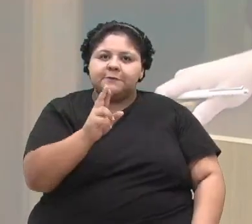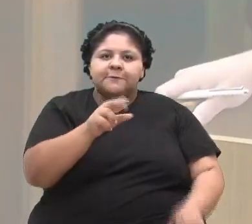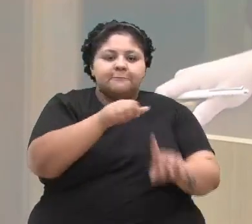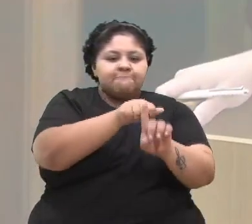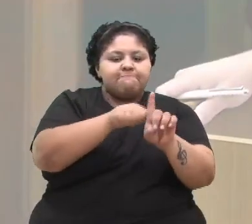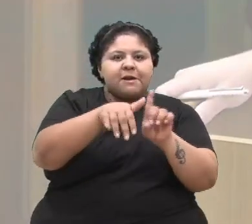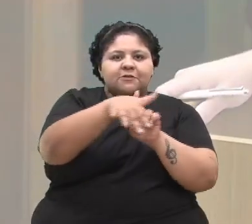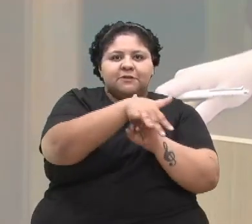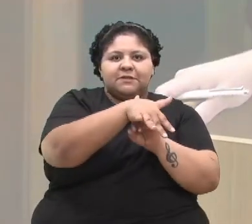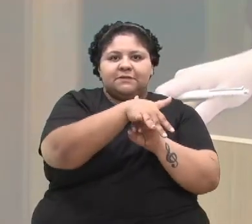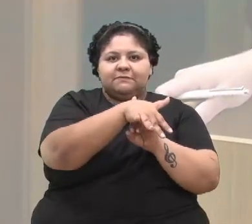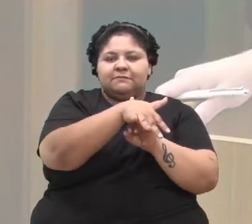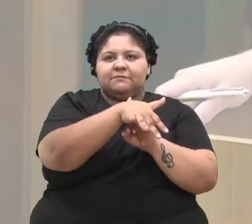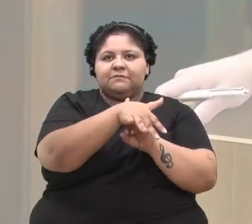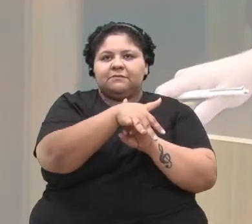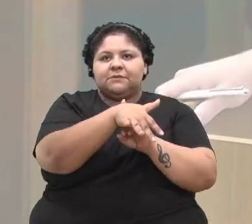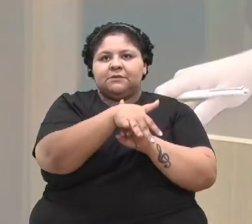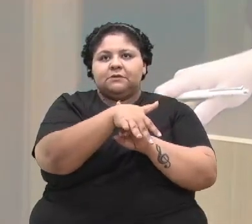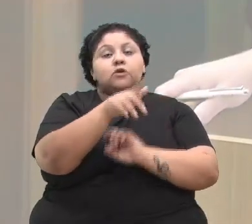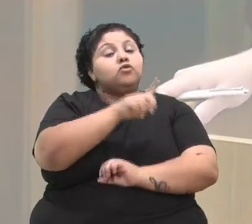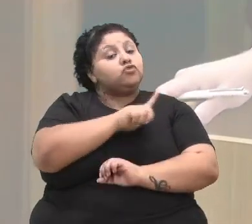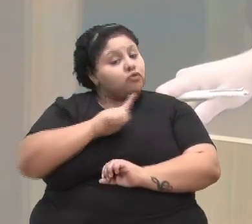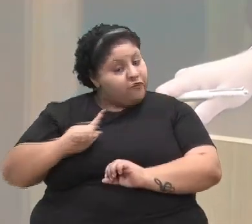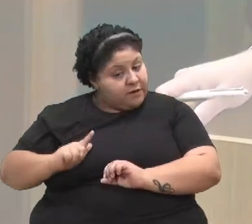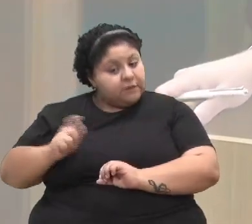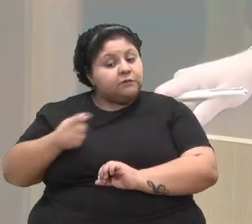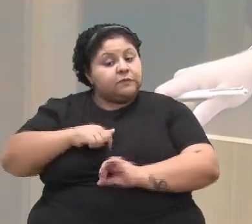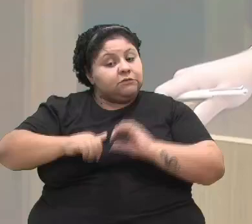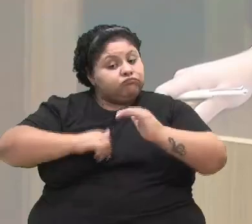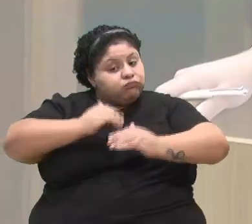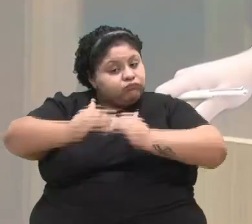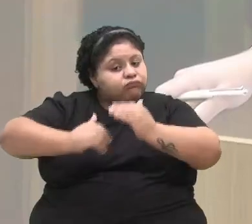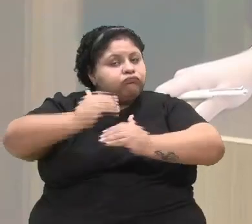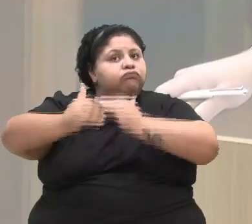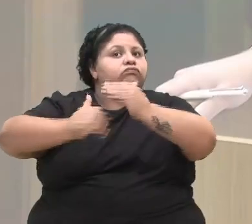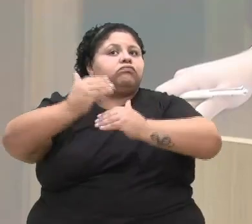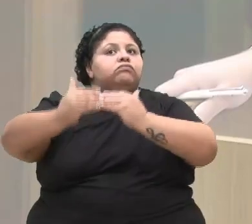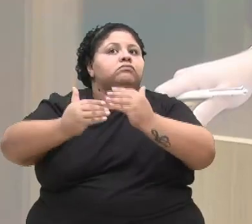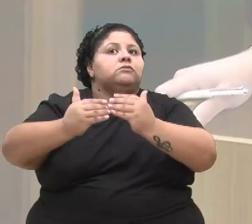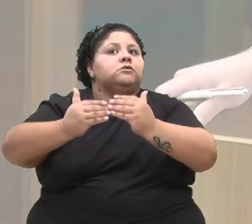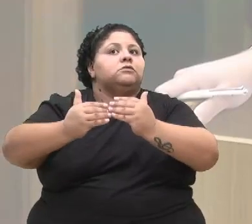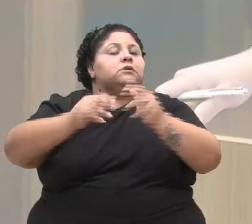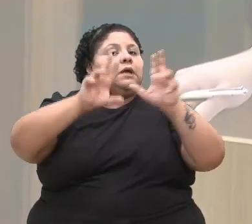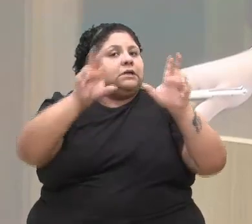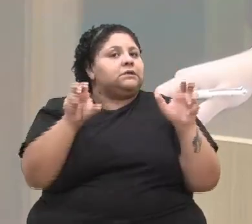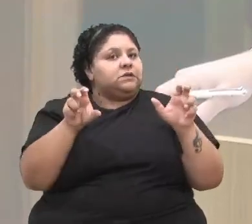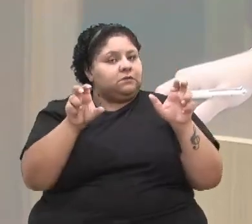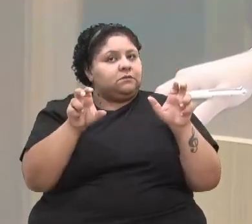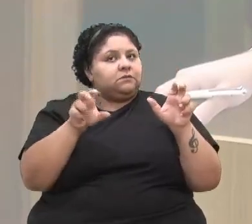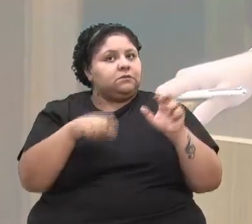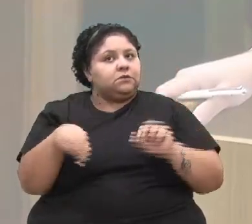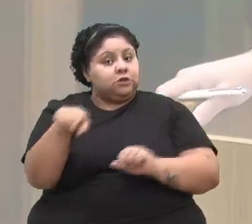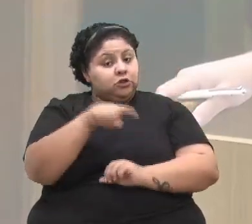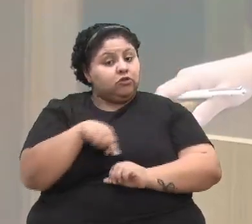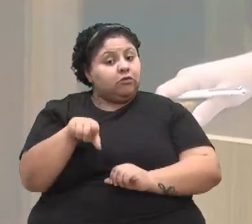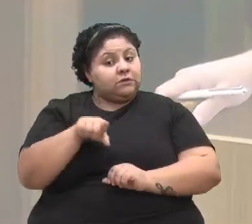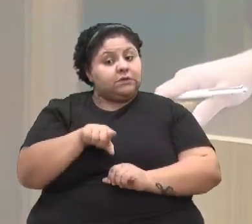sociedade, os governantes precisam avançar no que diz respeito a esses temas. E